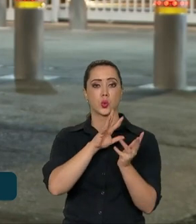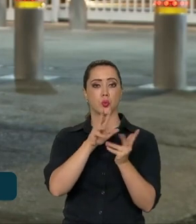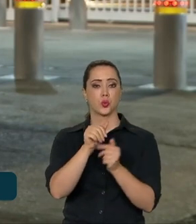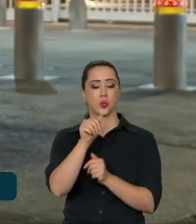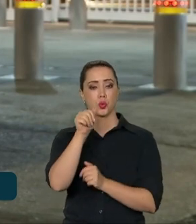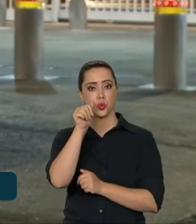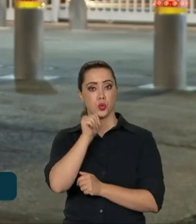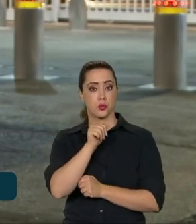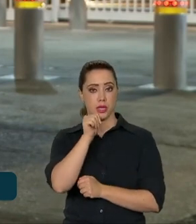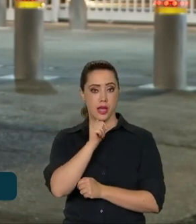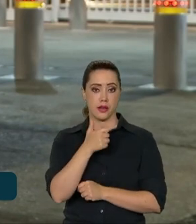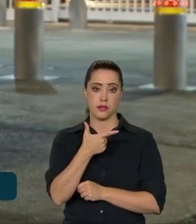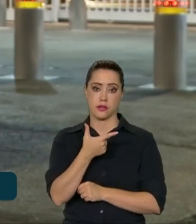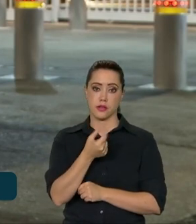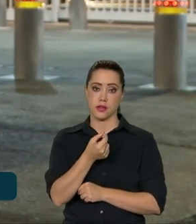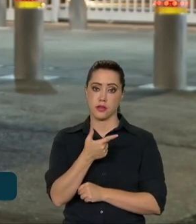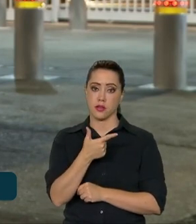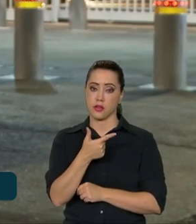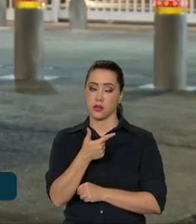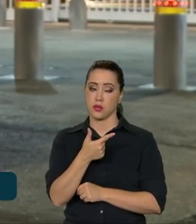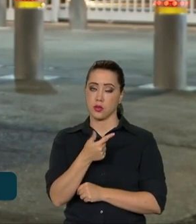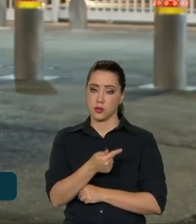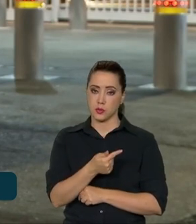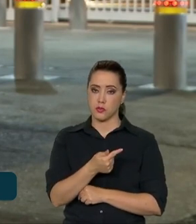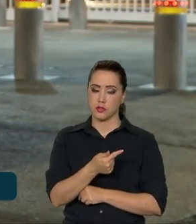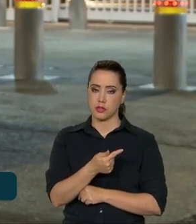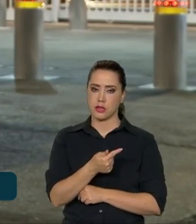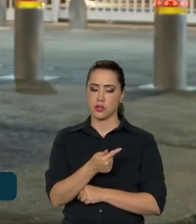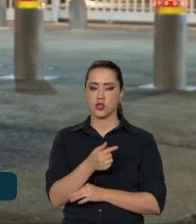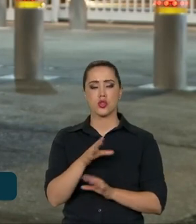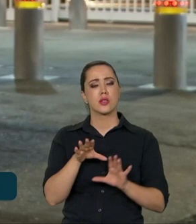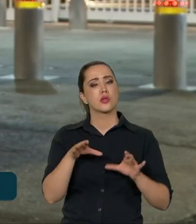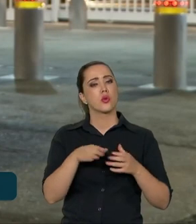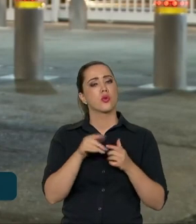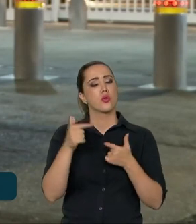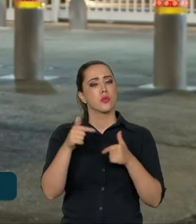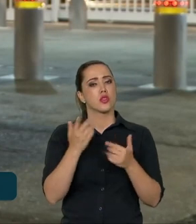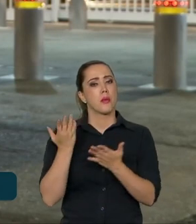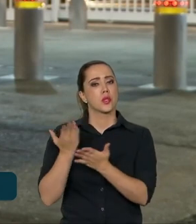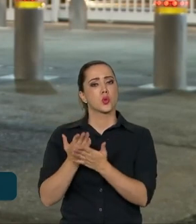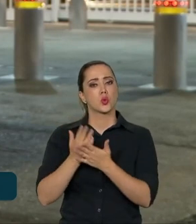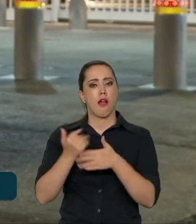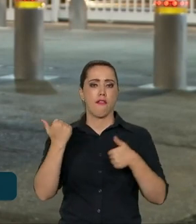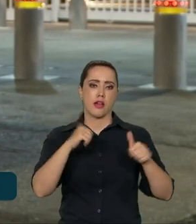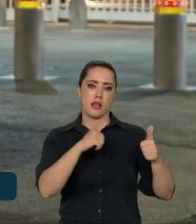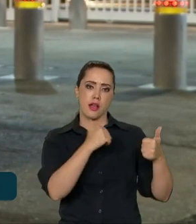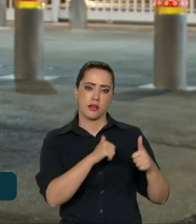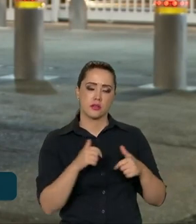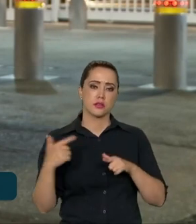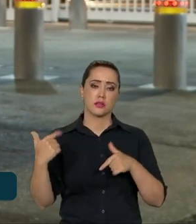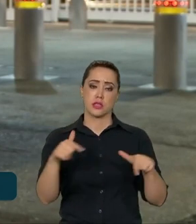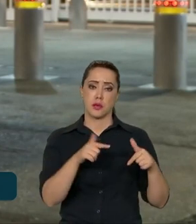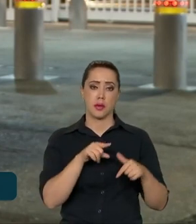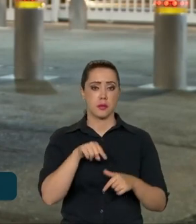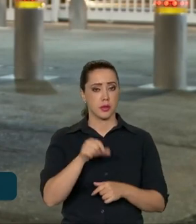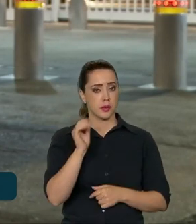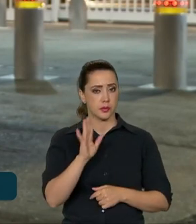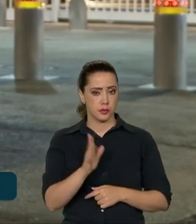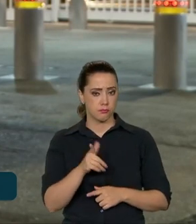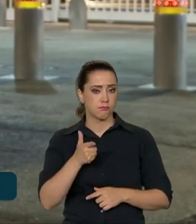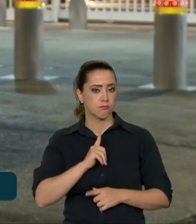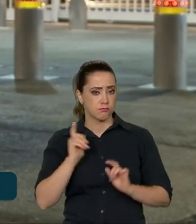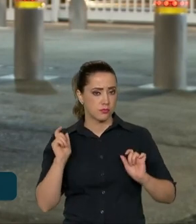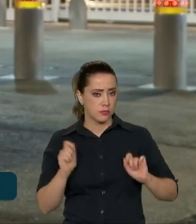feminino em 2027. Então, esse grupo de trabalho vai fazer o quê? Vai se especificar, vai cuidar das ações para que o Brasil